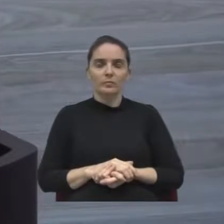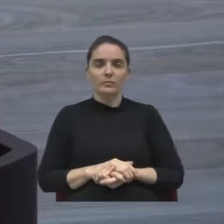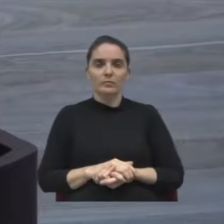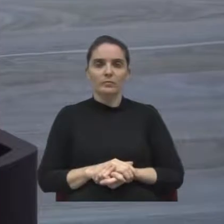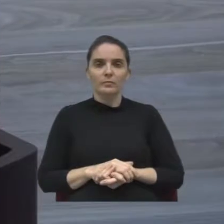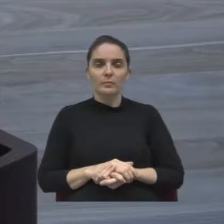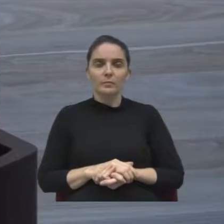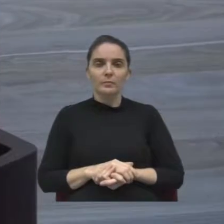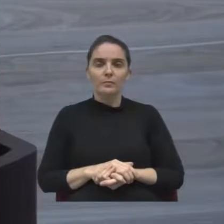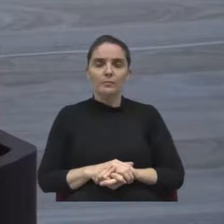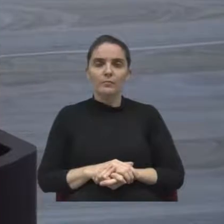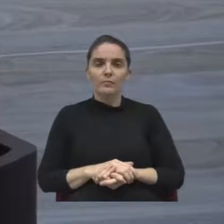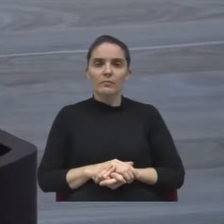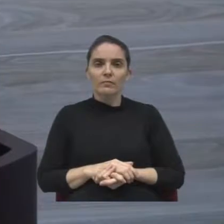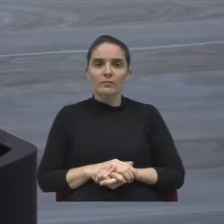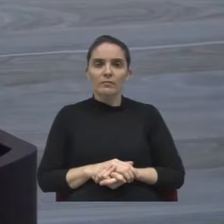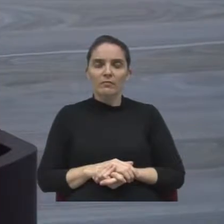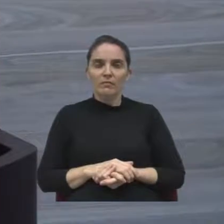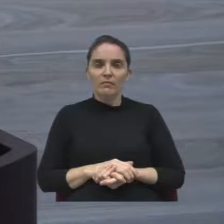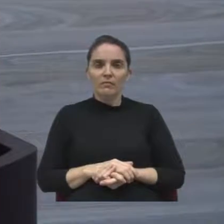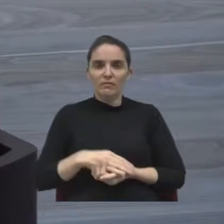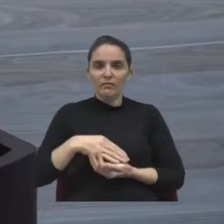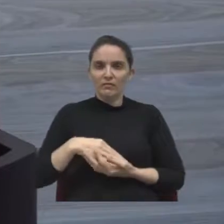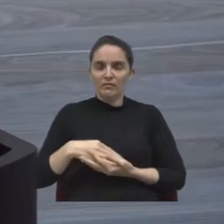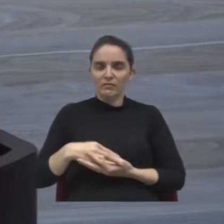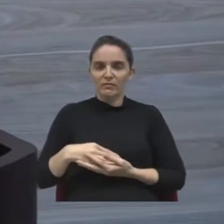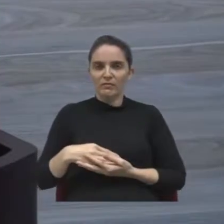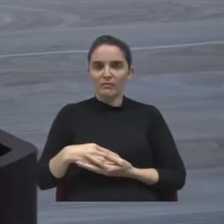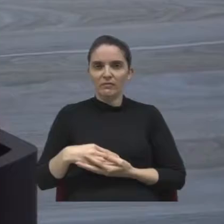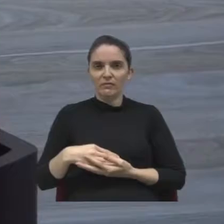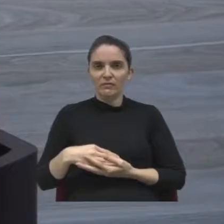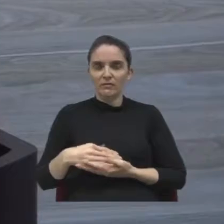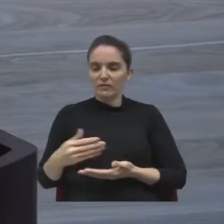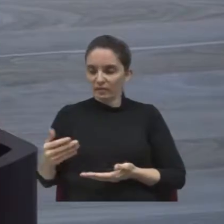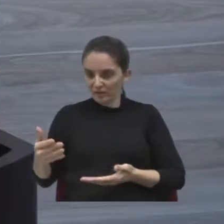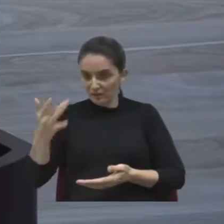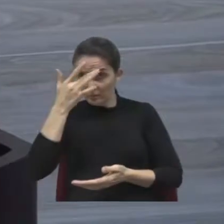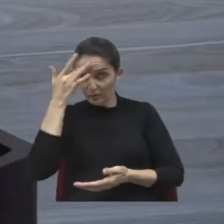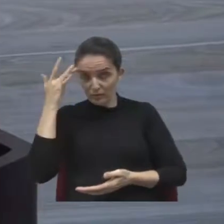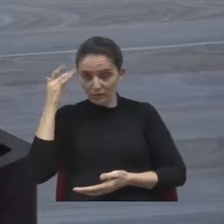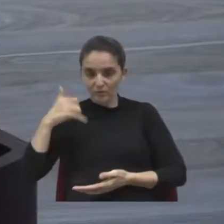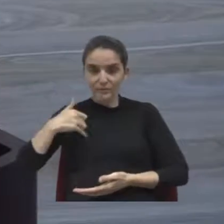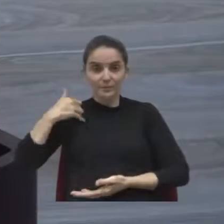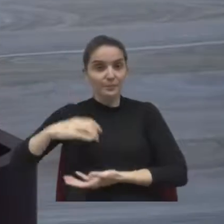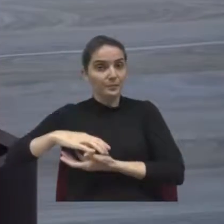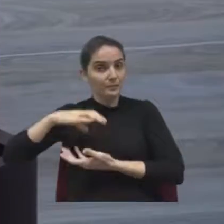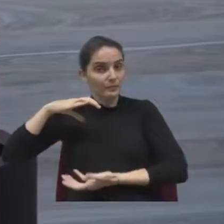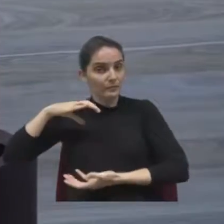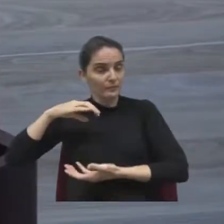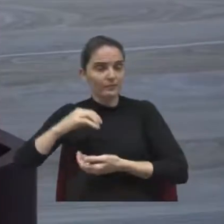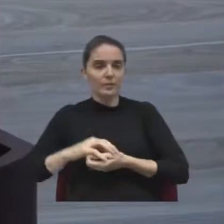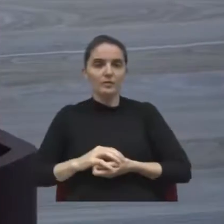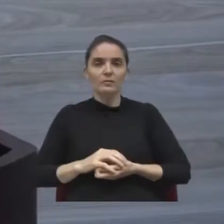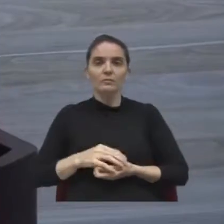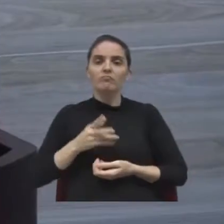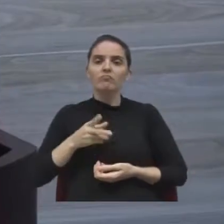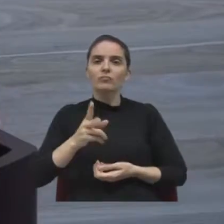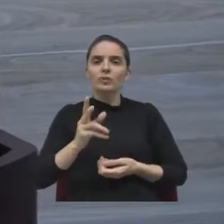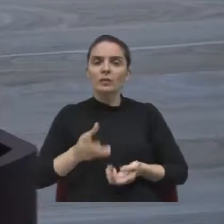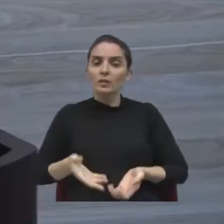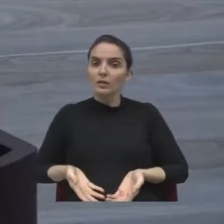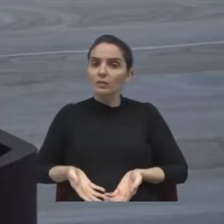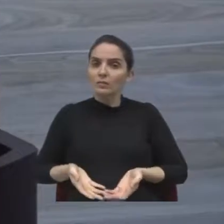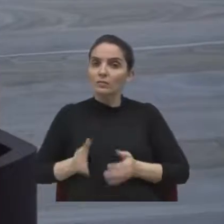grande, Tenente Gimenez, para com essas pessoas mais idosas, para essas pessoas que contribuíram para estarmos aqui onde estamos.